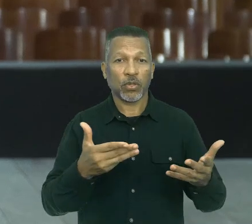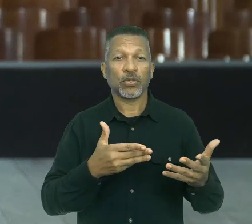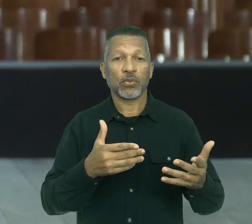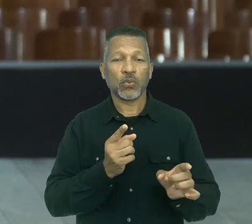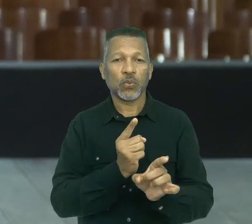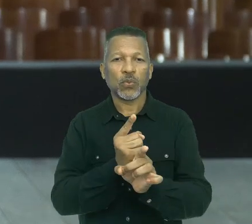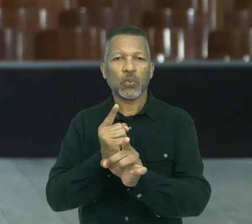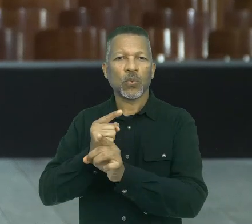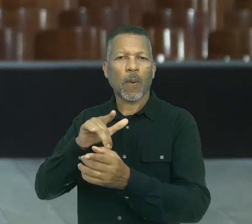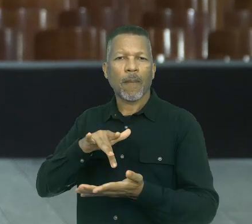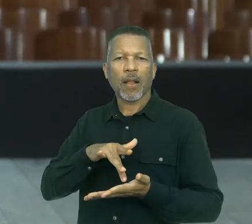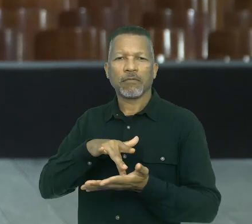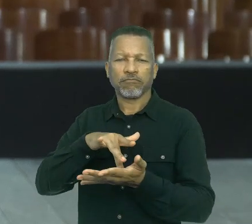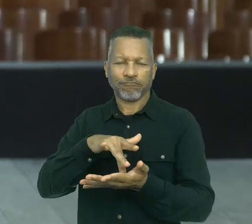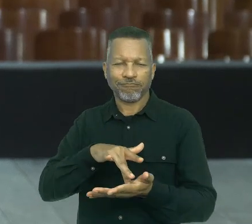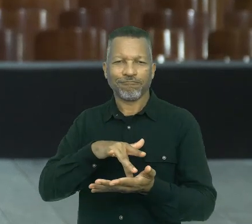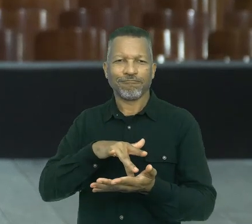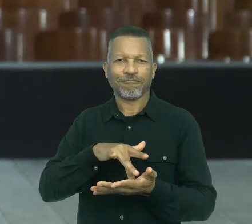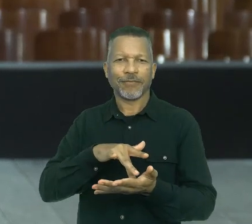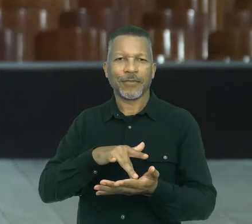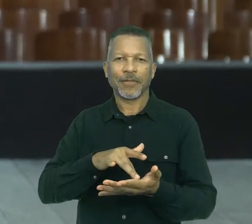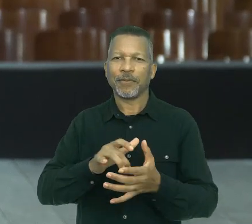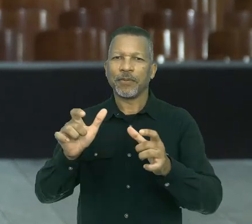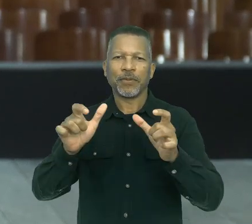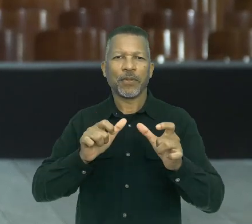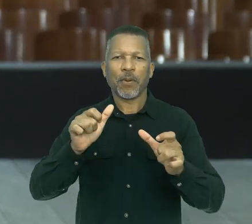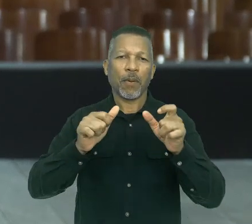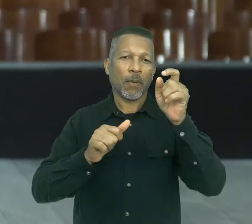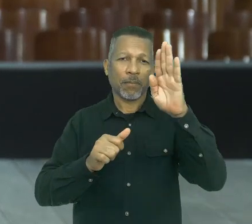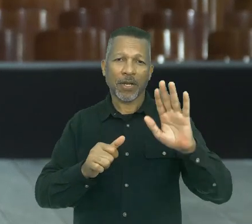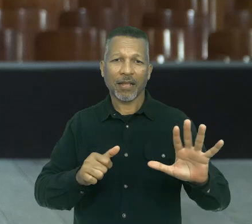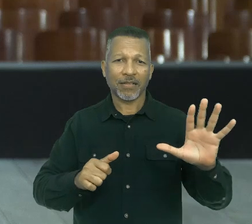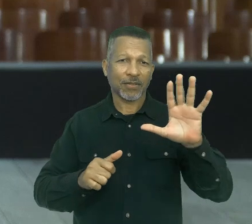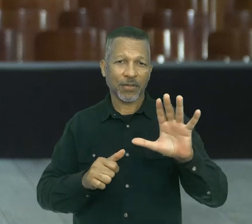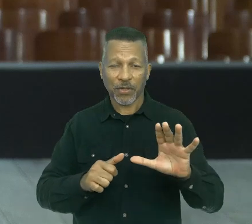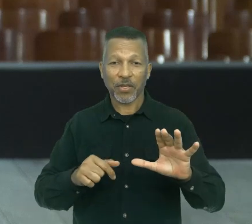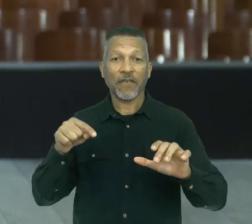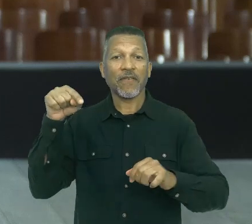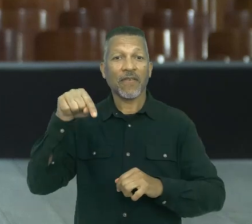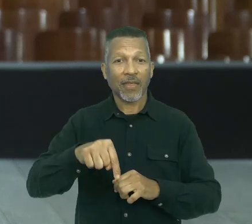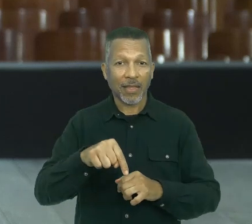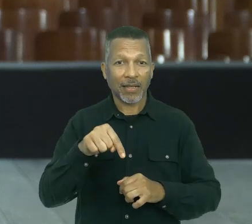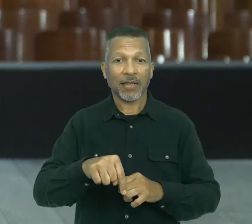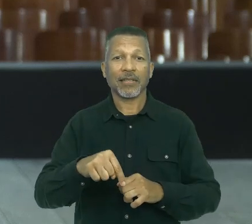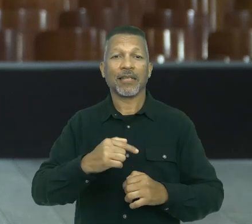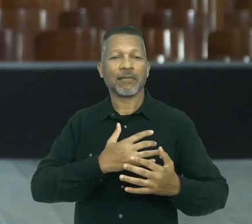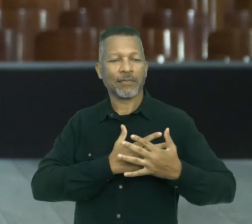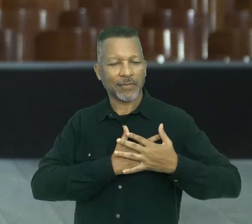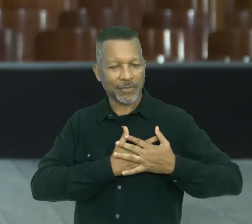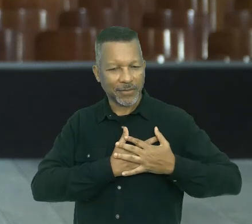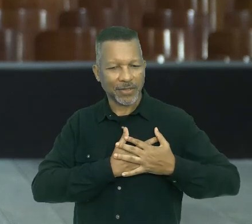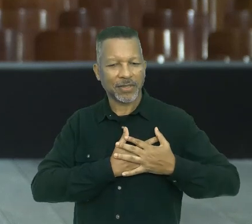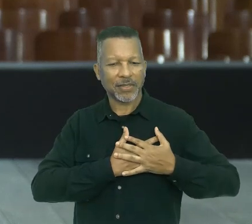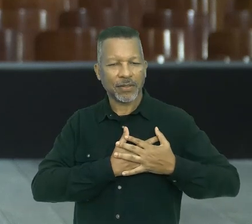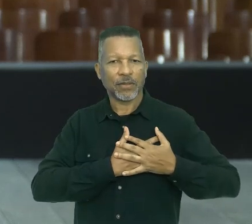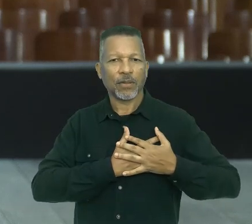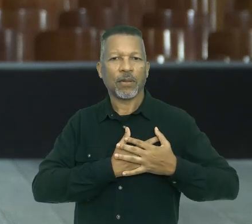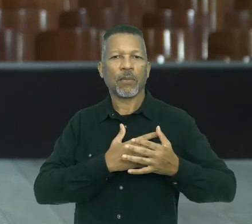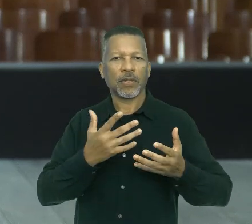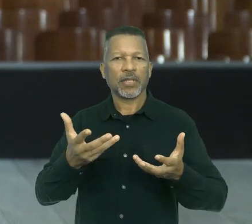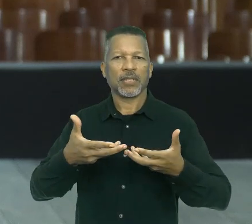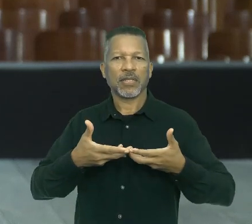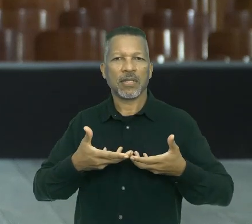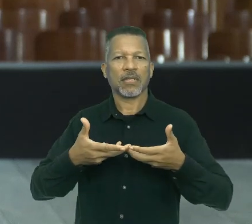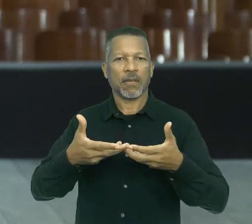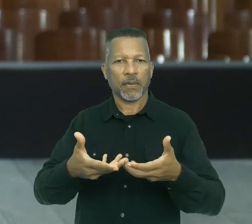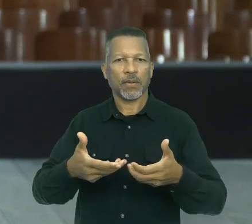bailarinos por aí, pelo Brasil, que passaram por aqui e tenho uma gratidão imensa por terem sido recebidos tão